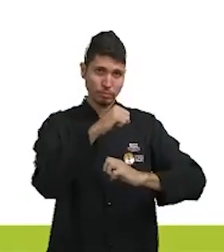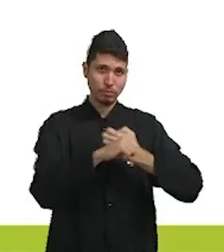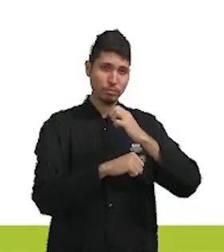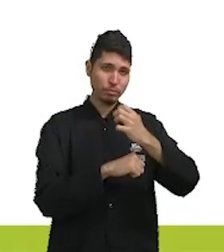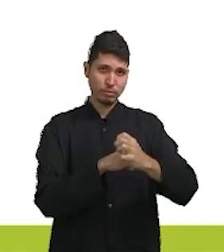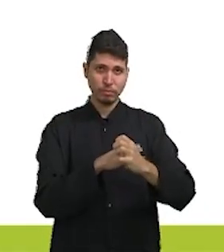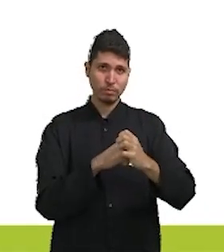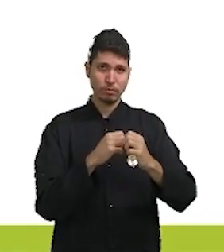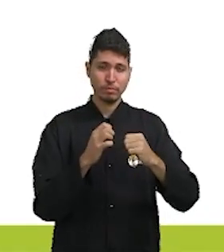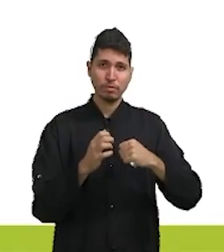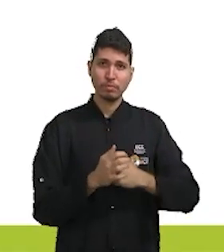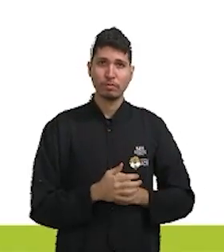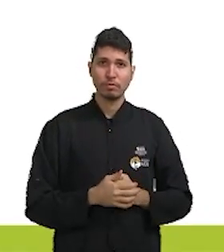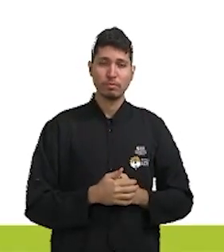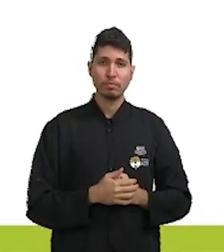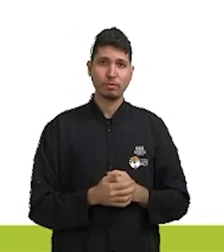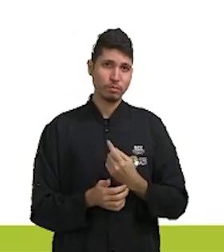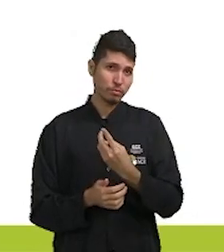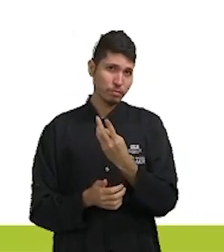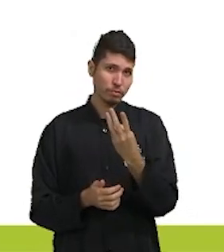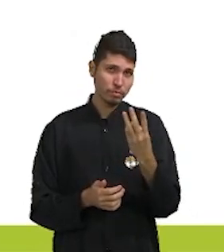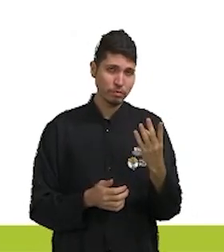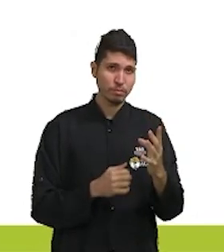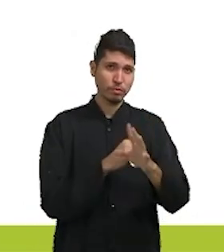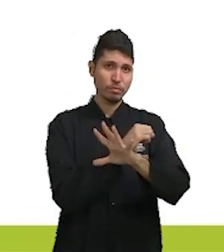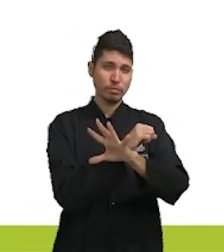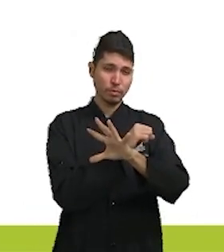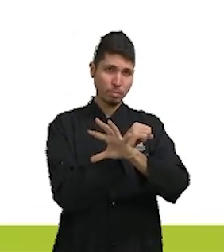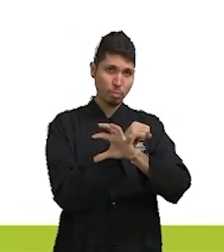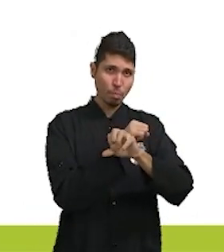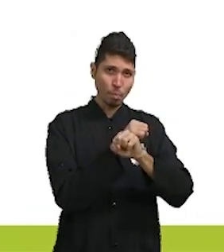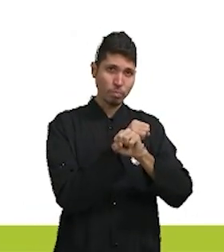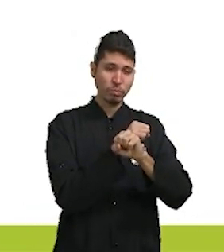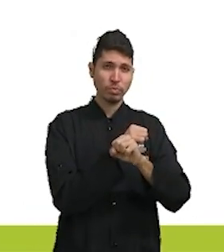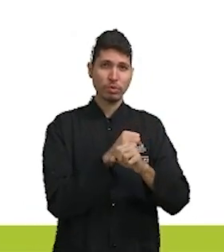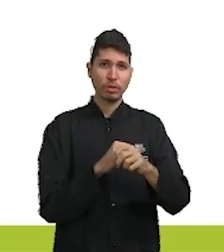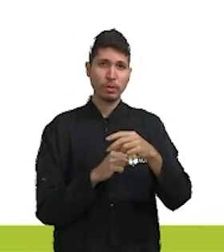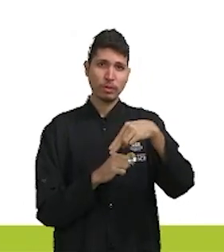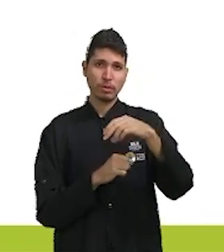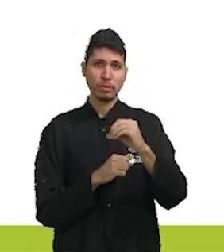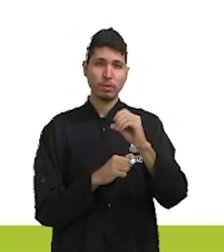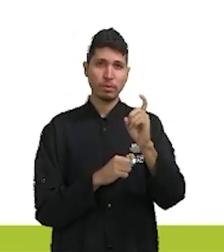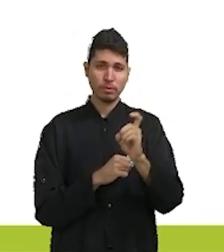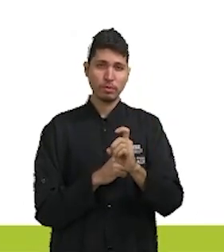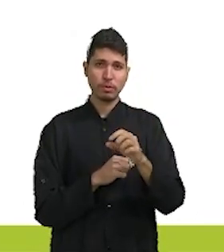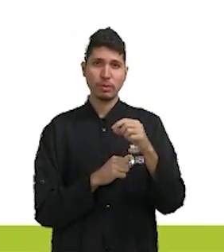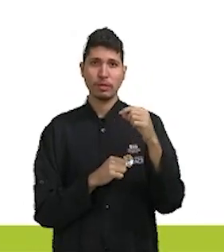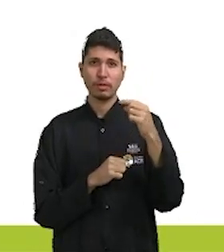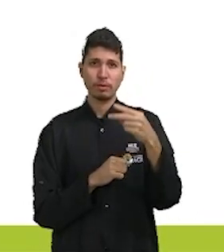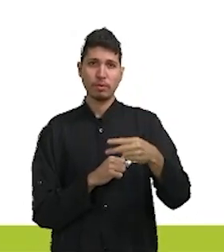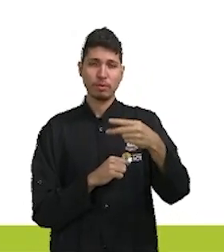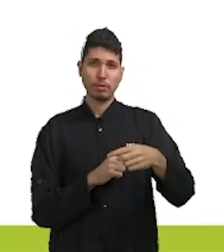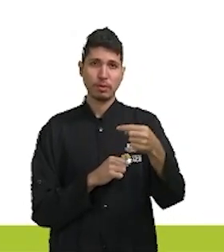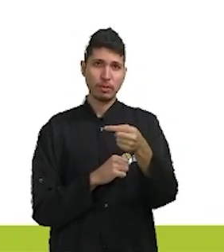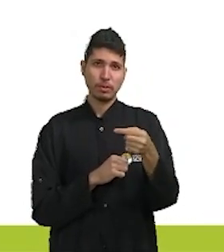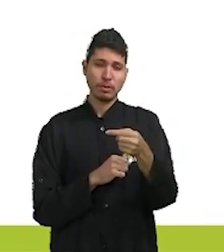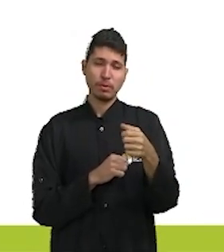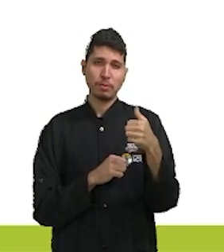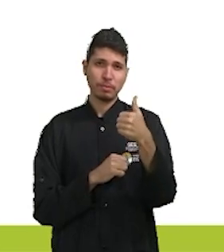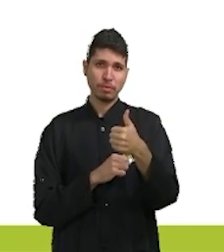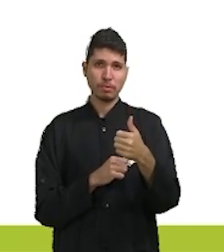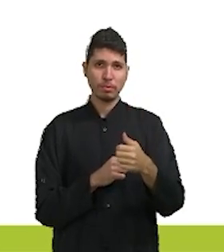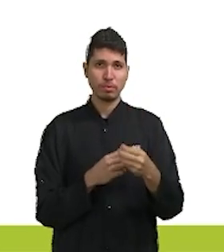eles vão ficar com o número de oxidação, o seu NOx, igual a menos 1. E coloquei